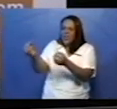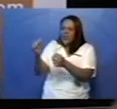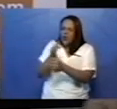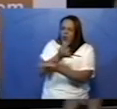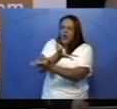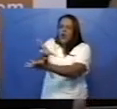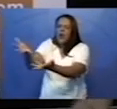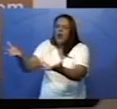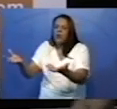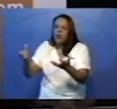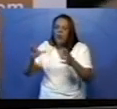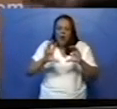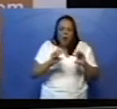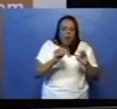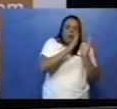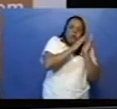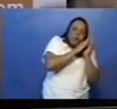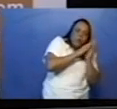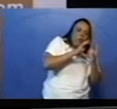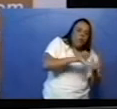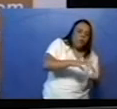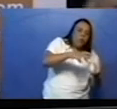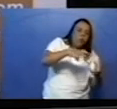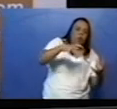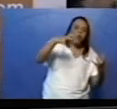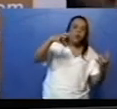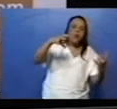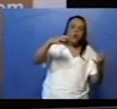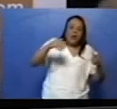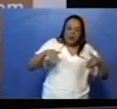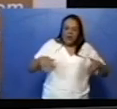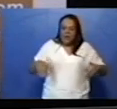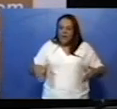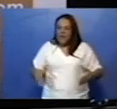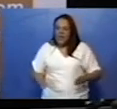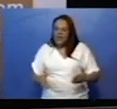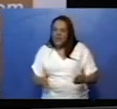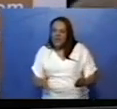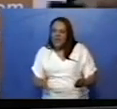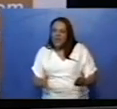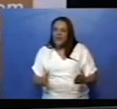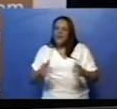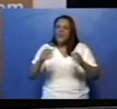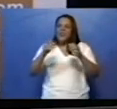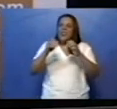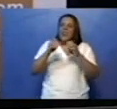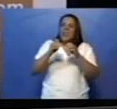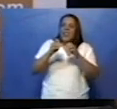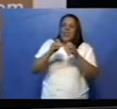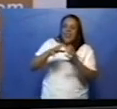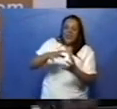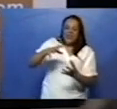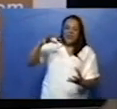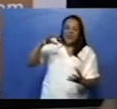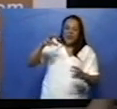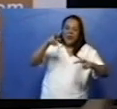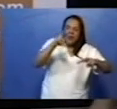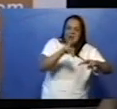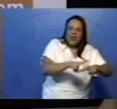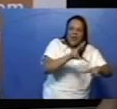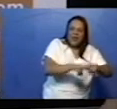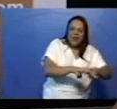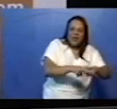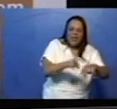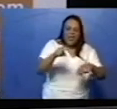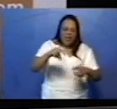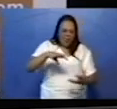travesseiros. Nasci, fui enchida de macela, que todos entendem, e fiquei no mundo feito uma